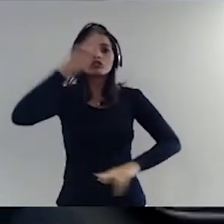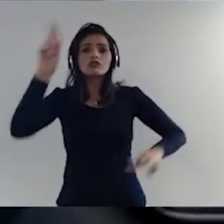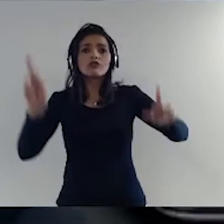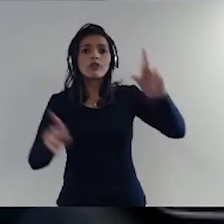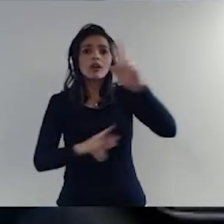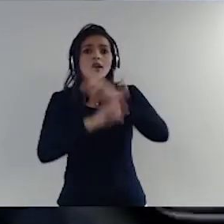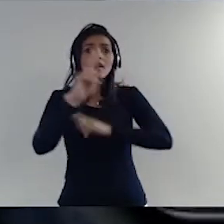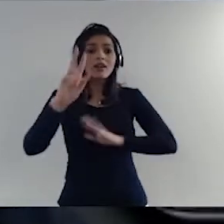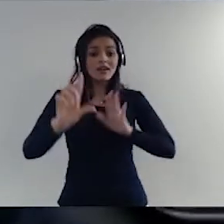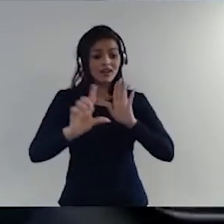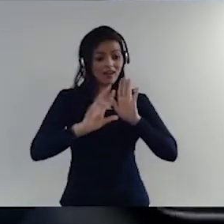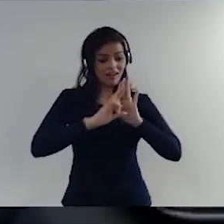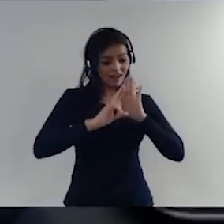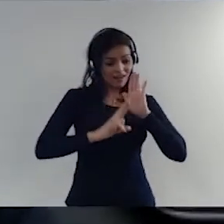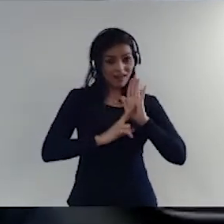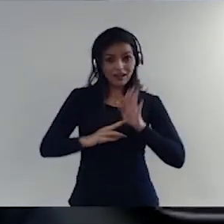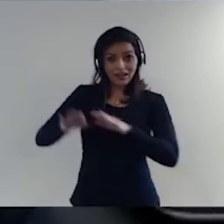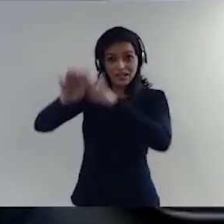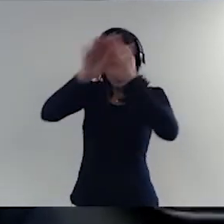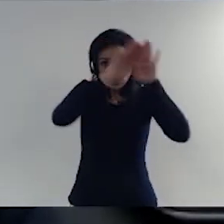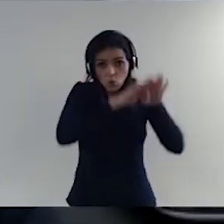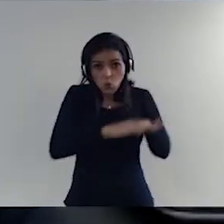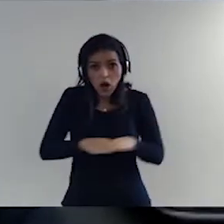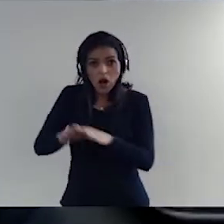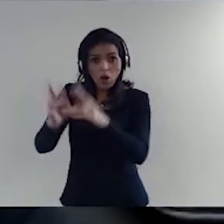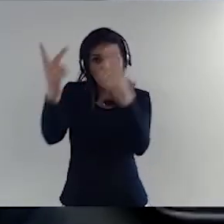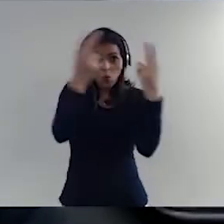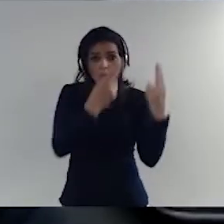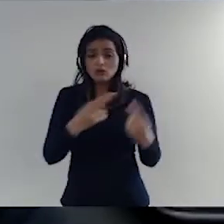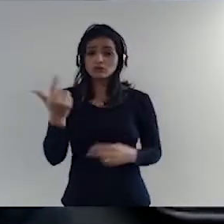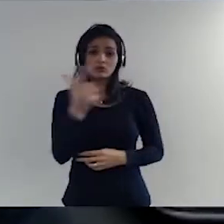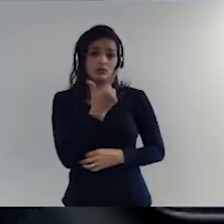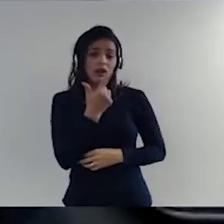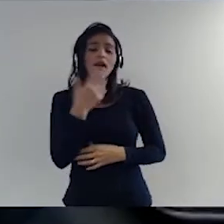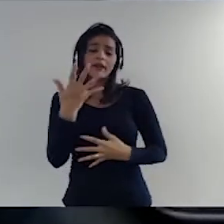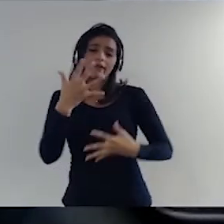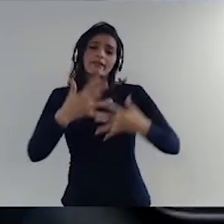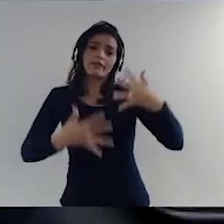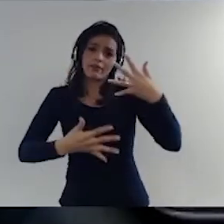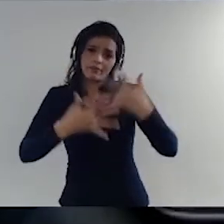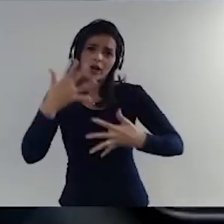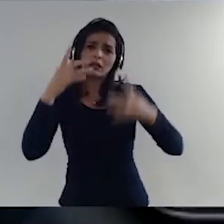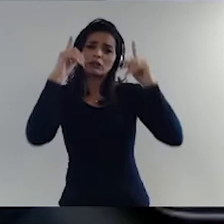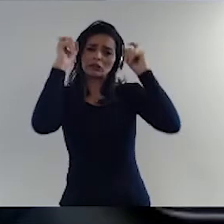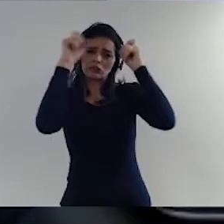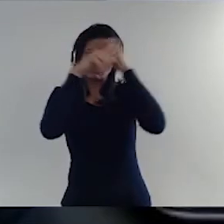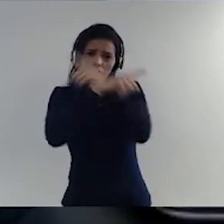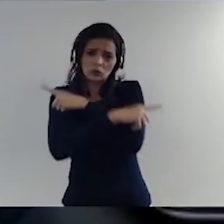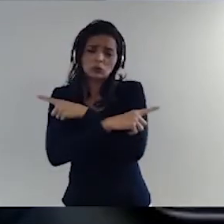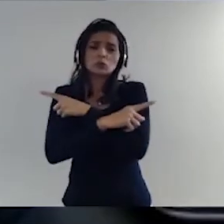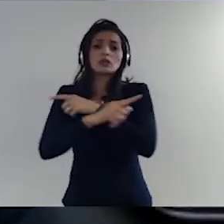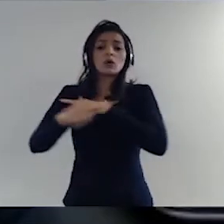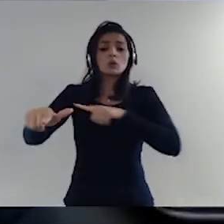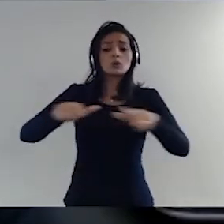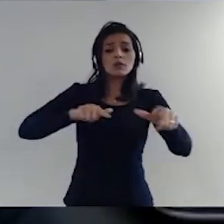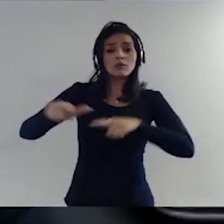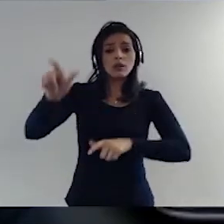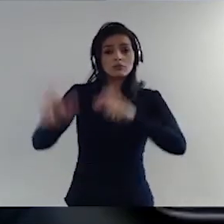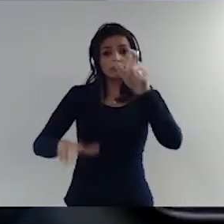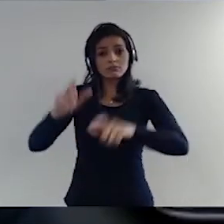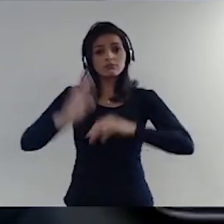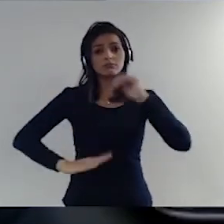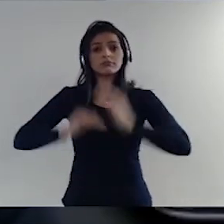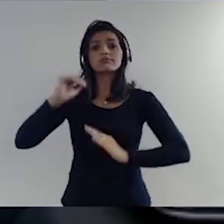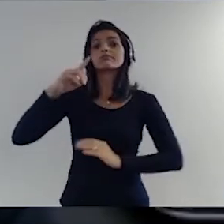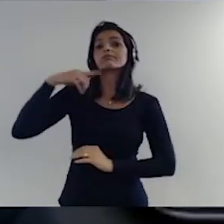portanto, dificultam, sem dúvida alguma, o exercício da advocacia e acabam fazendo